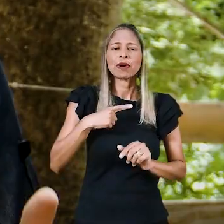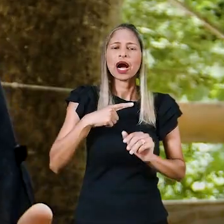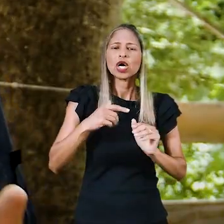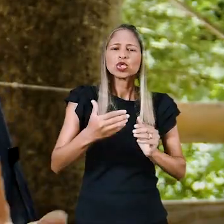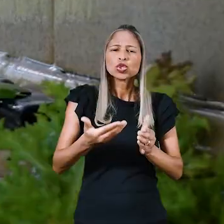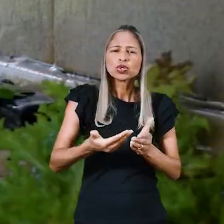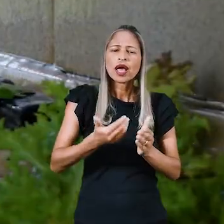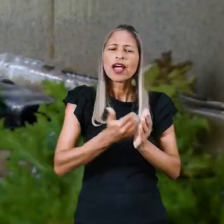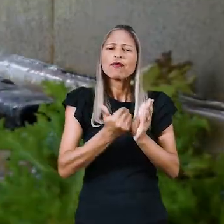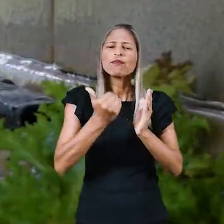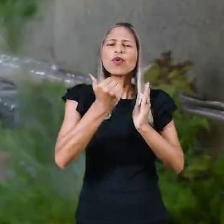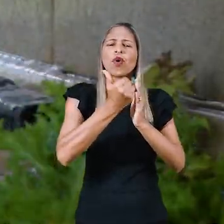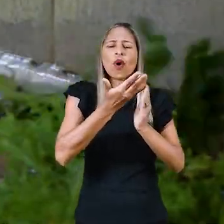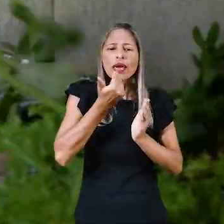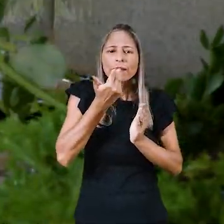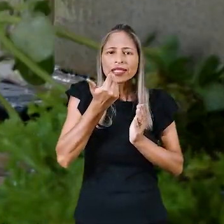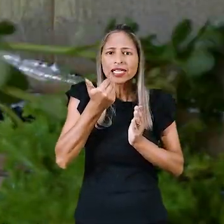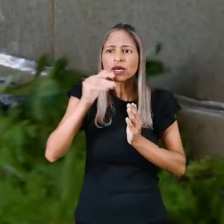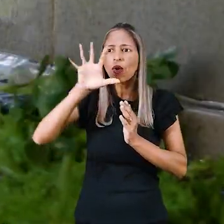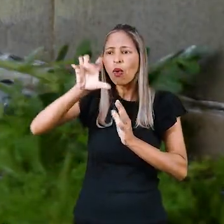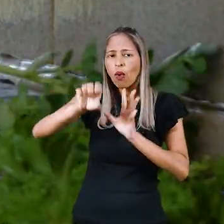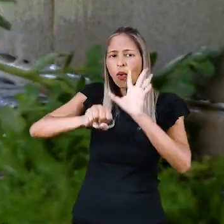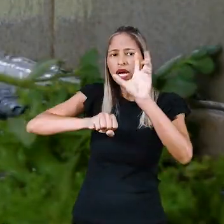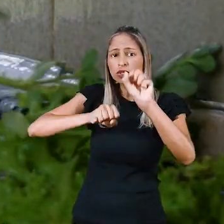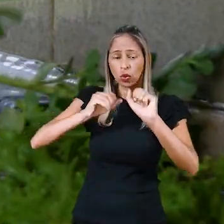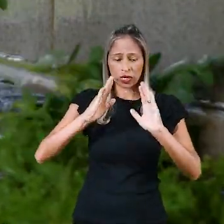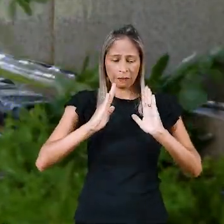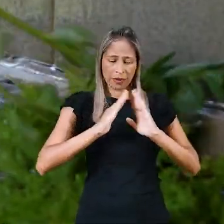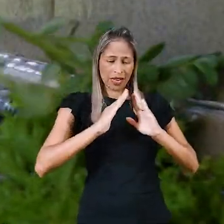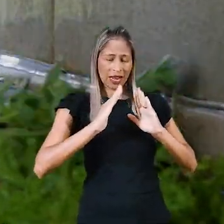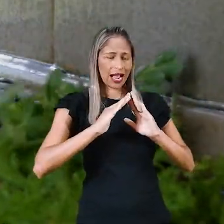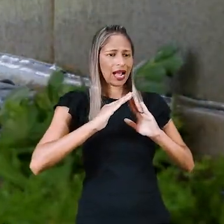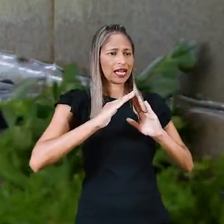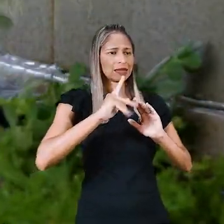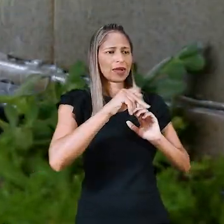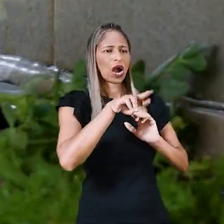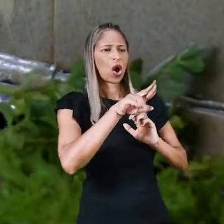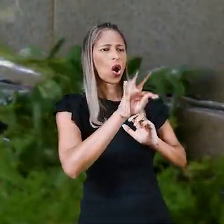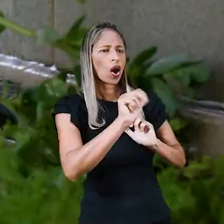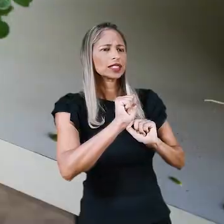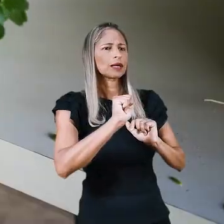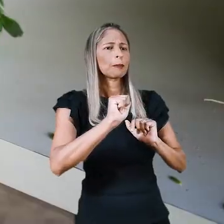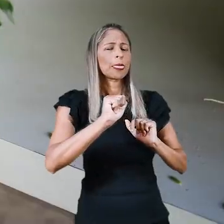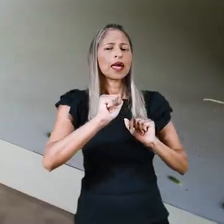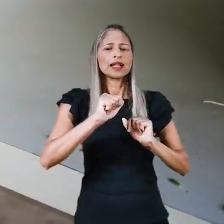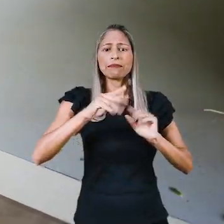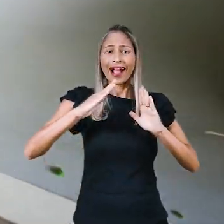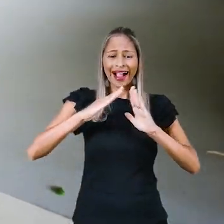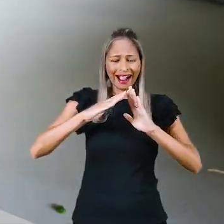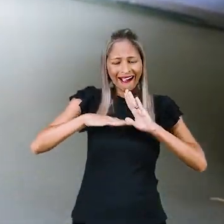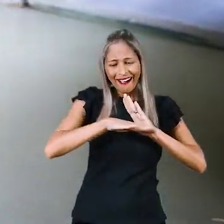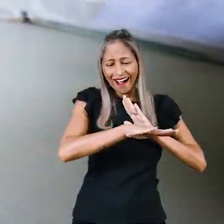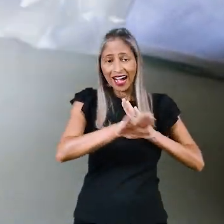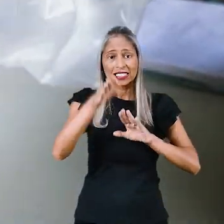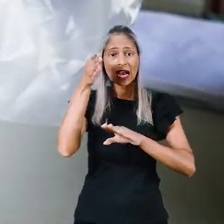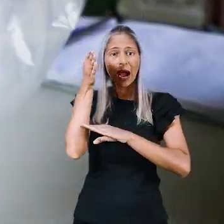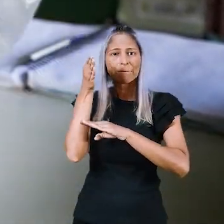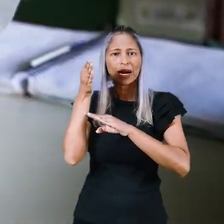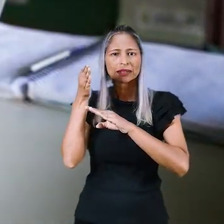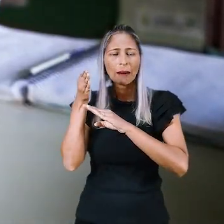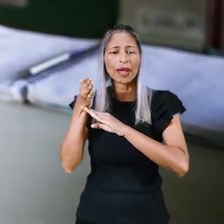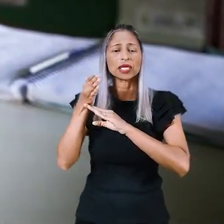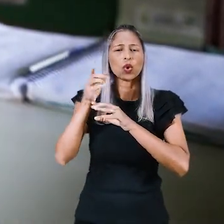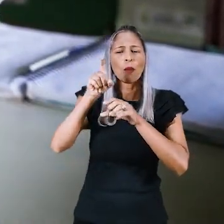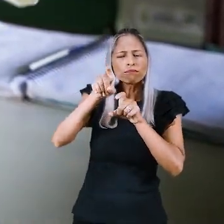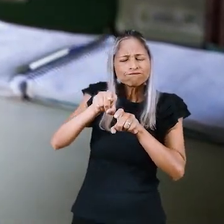soberania alimentar, ou seja, quando eu passo a ser um coletor de alimentos no meu quintal, na minha horta, na minha varanda de casa, de um